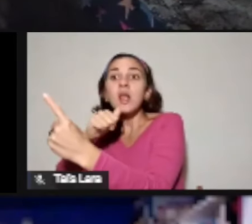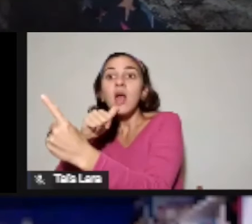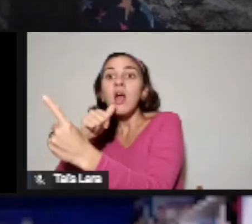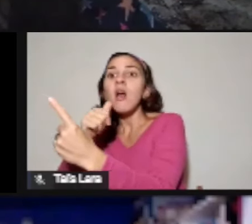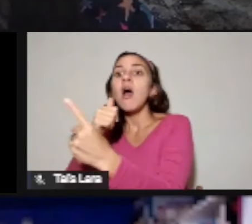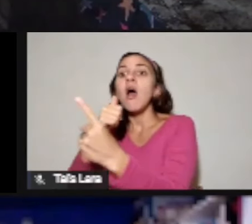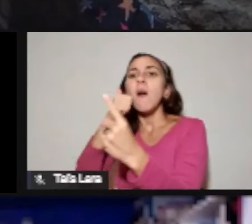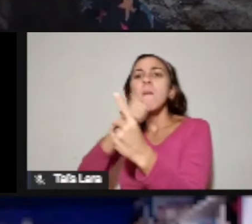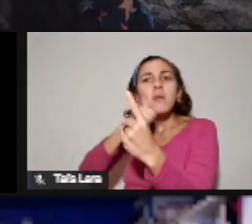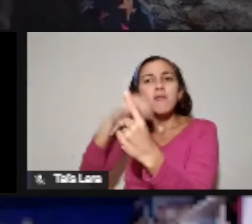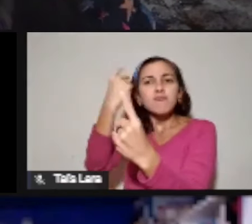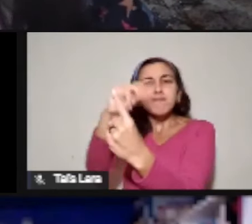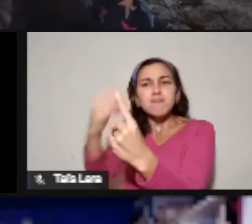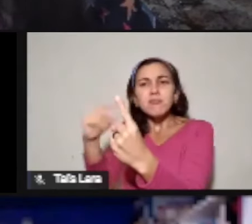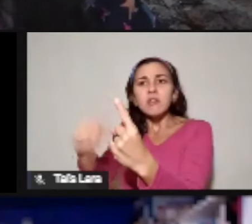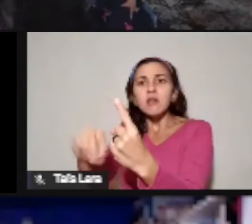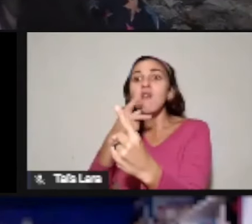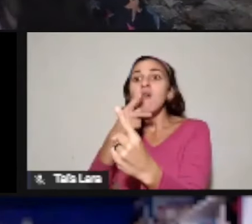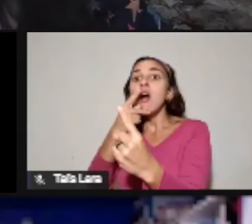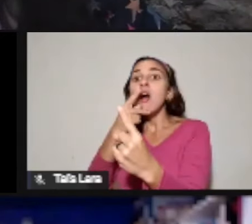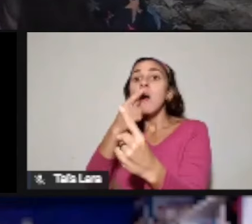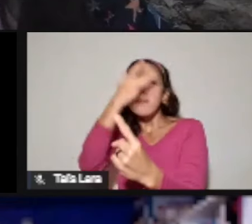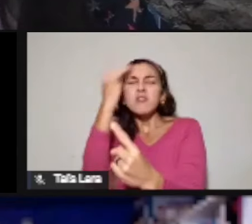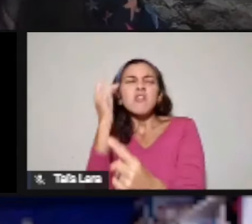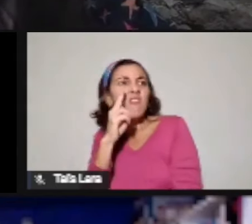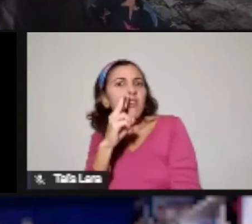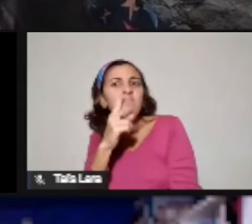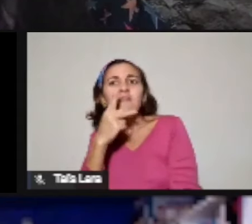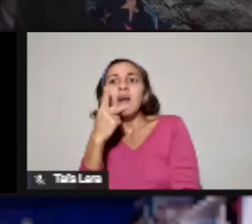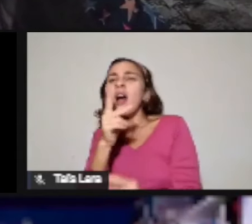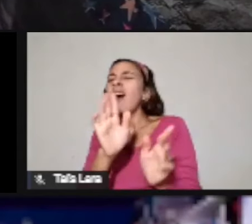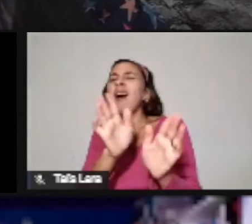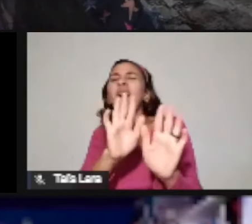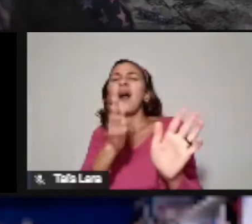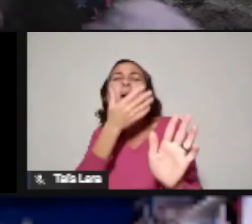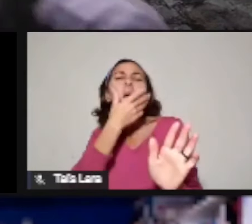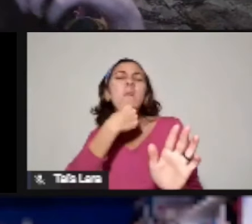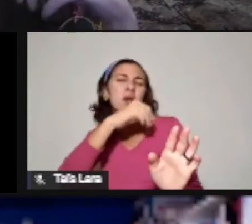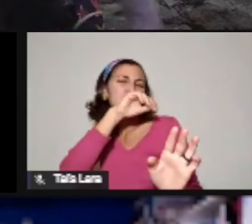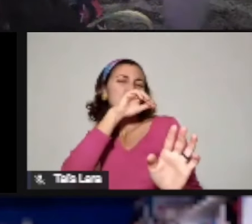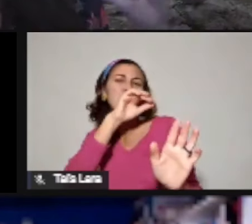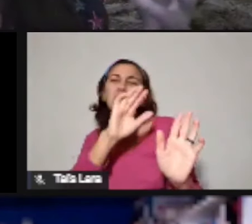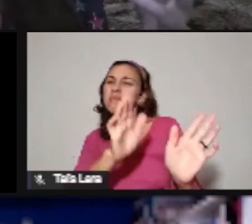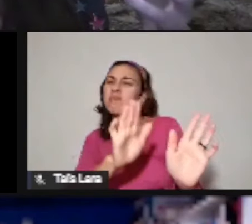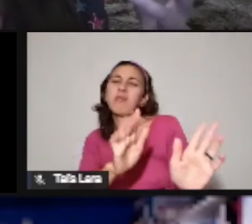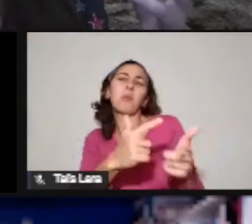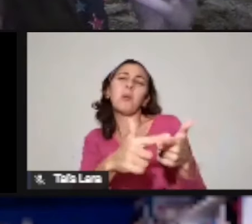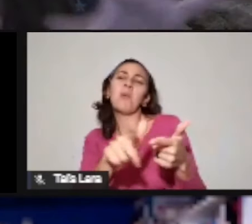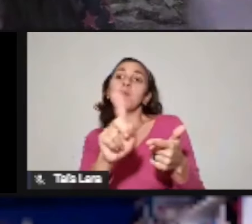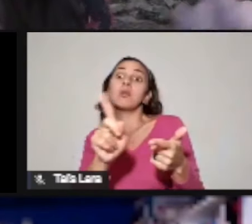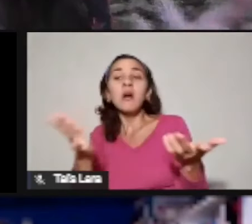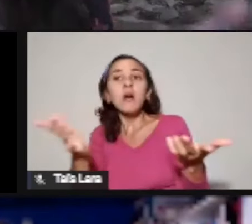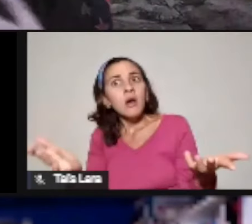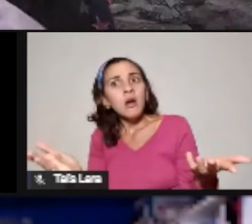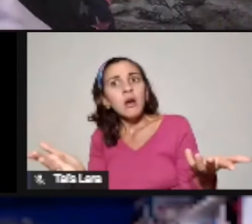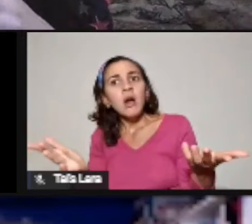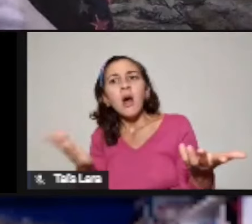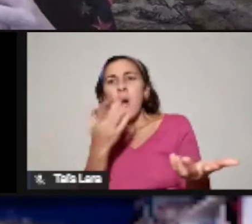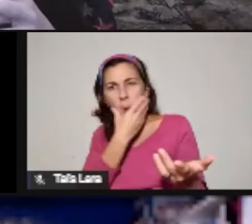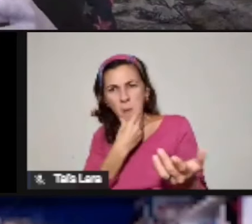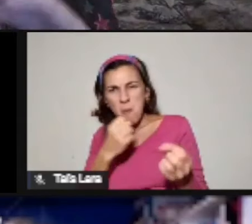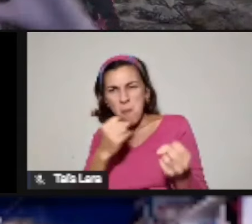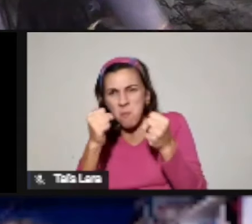de namorados. Ah, não, eu até ia ajudar, mas é o marido dela. Como se os homens, né, tivessem as mulheres